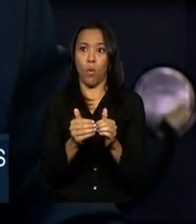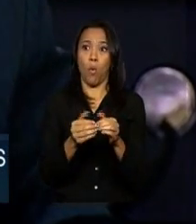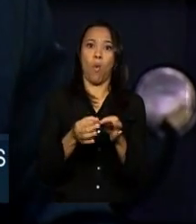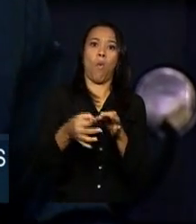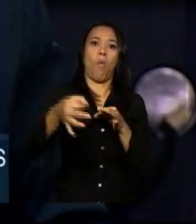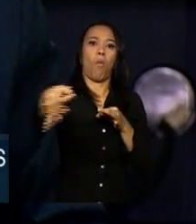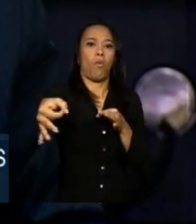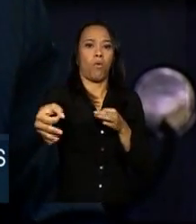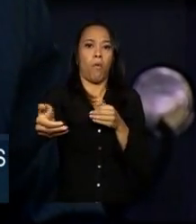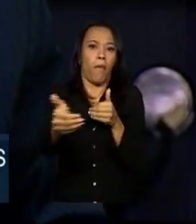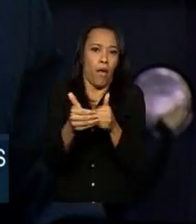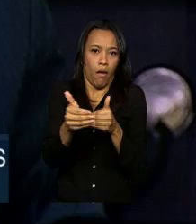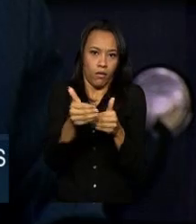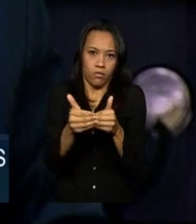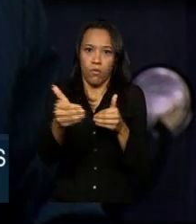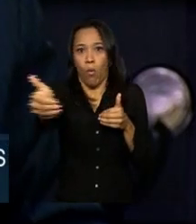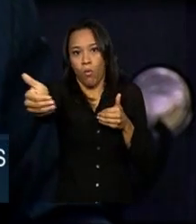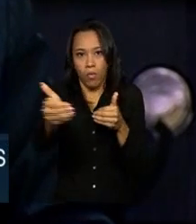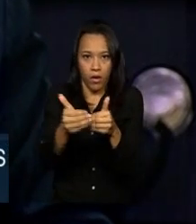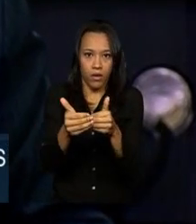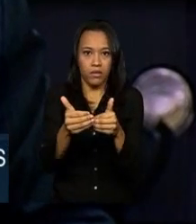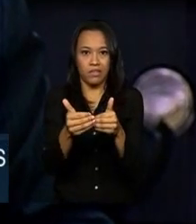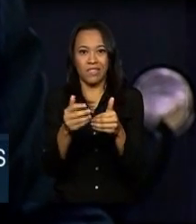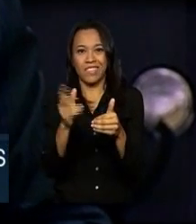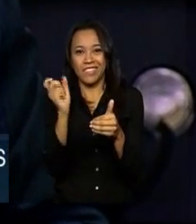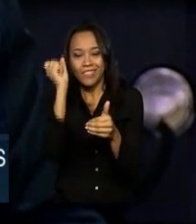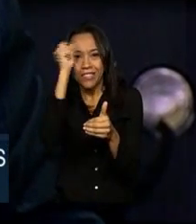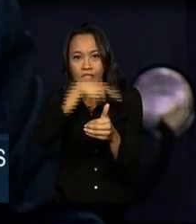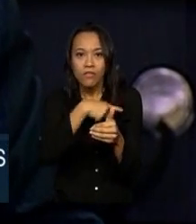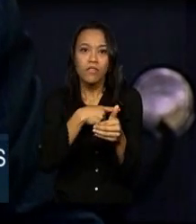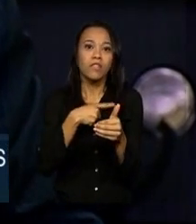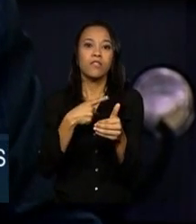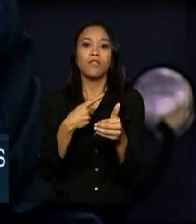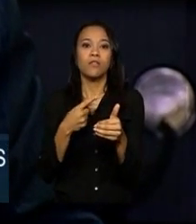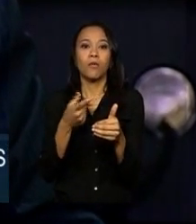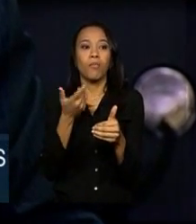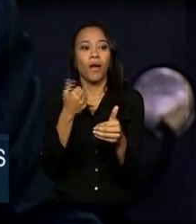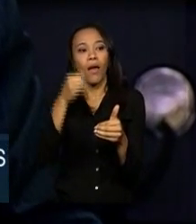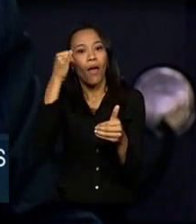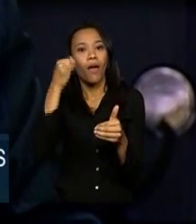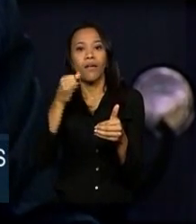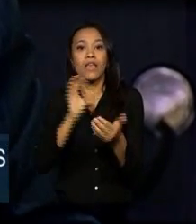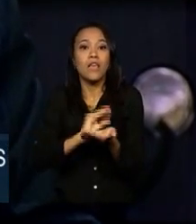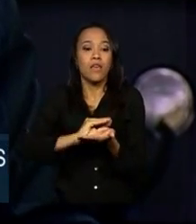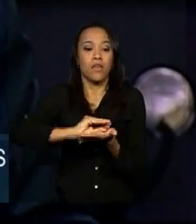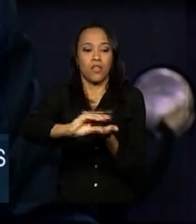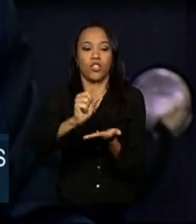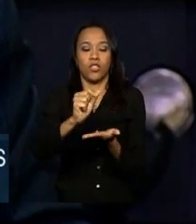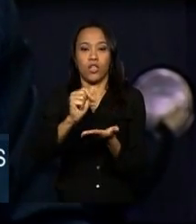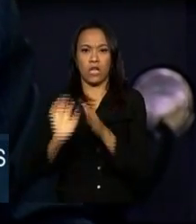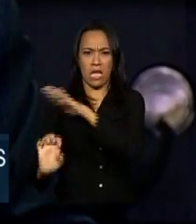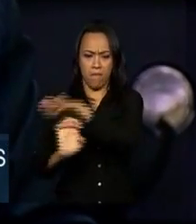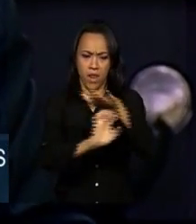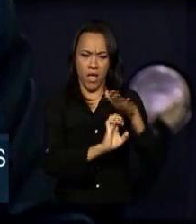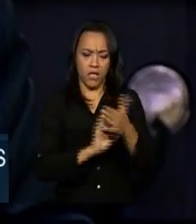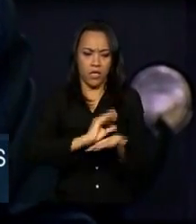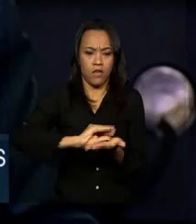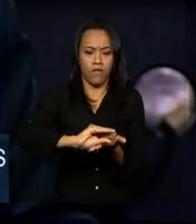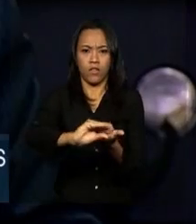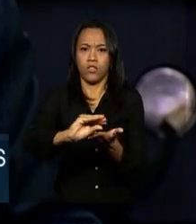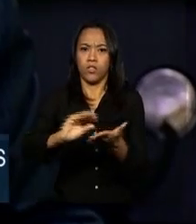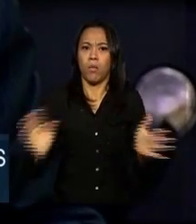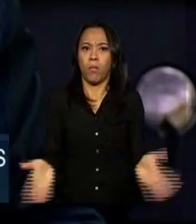sendo uma uma um inibidor dos investimentos nós eh queremos aqui eu quero